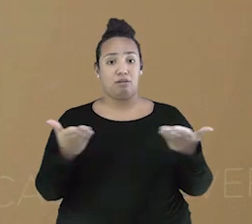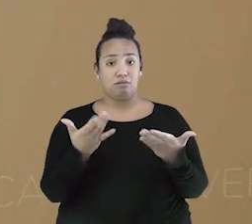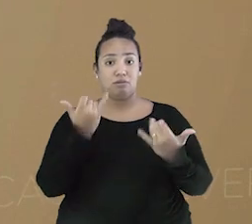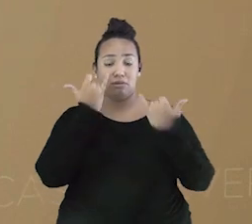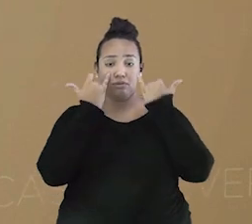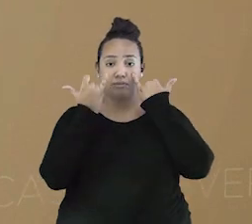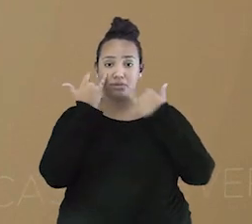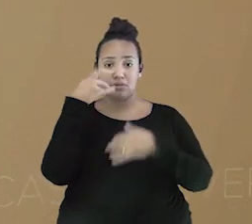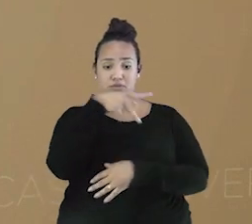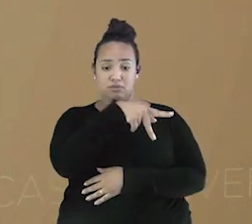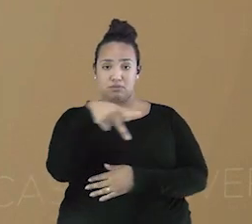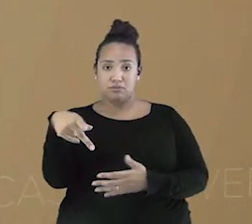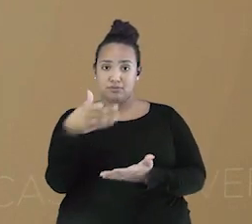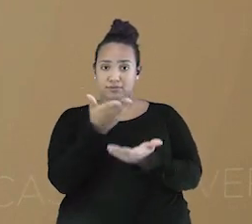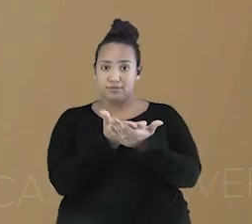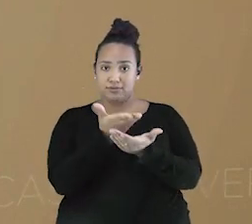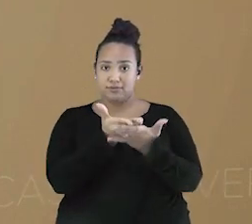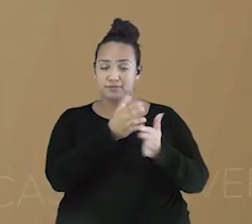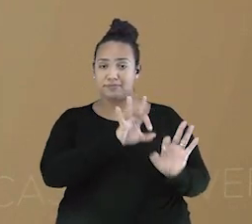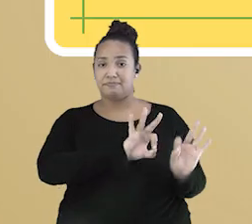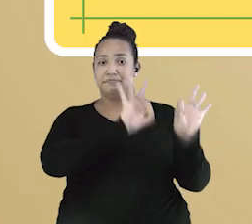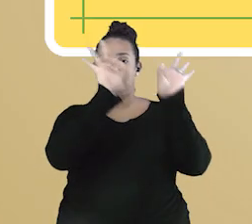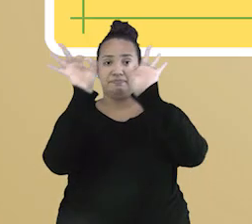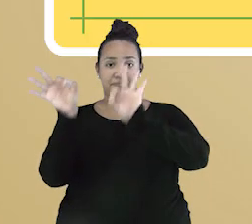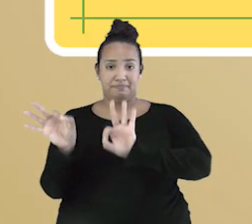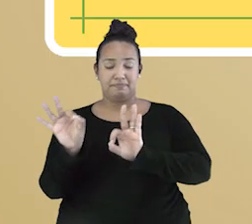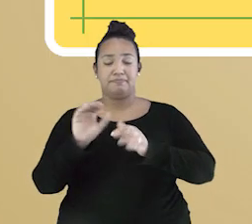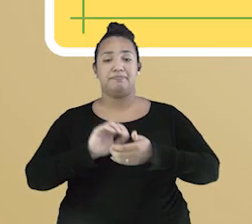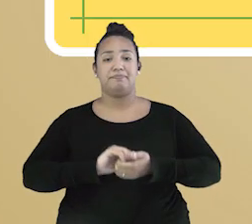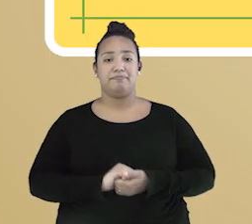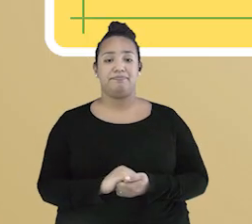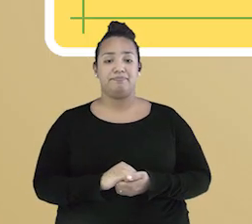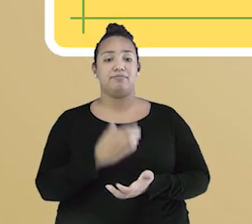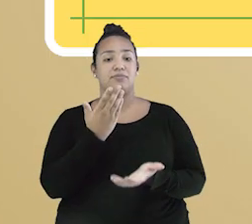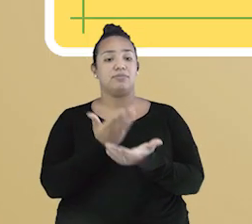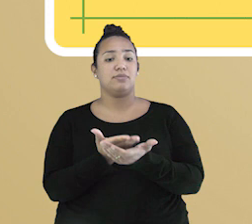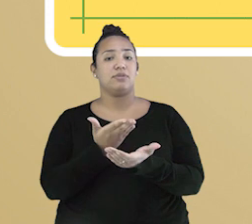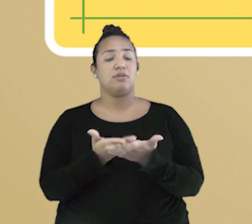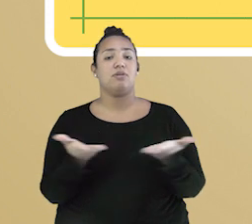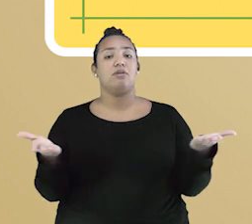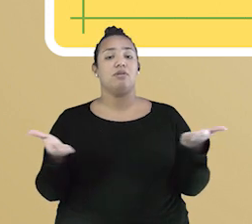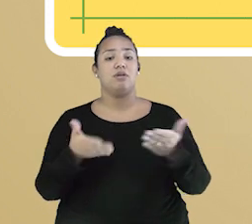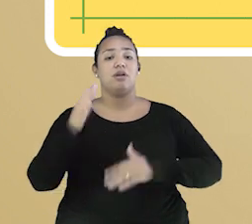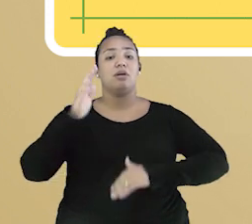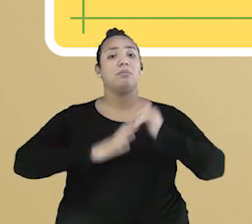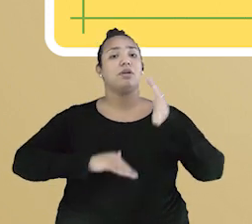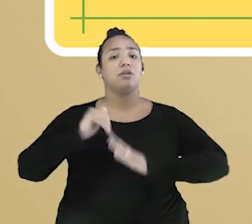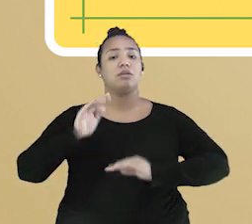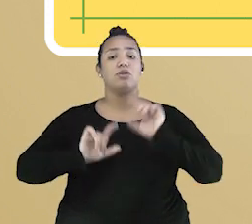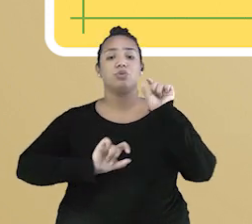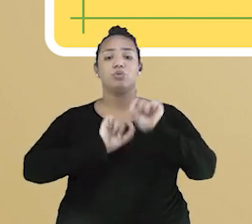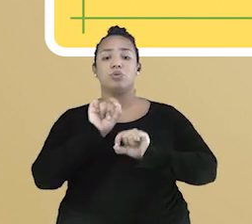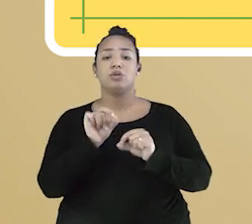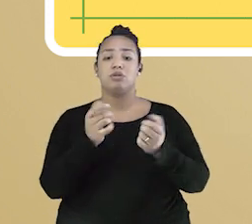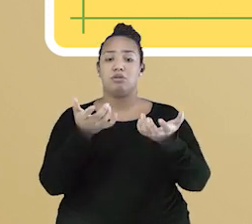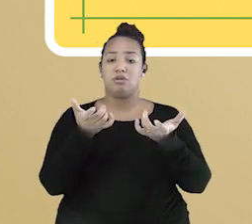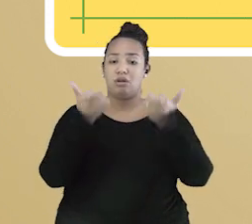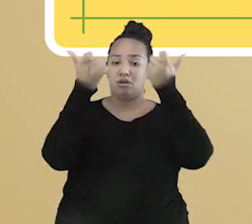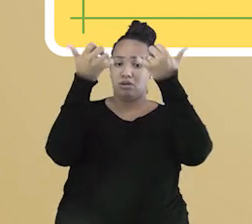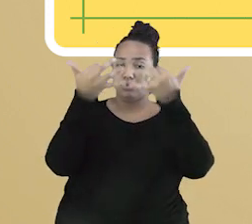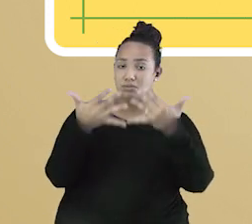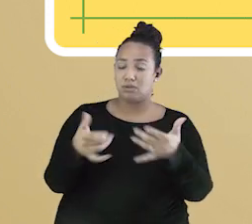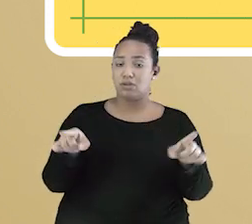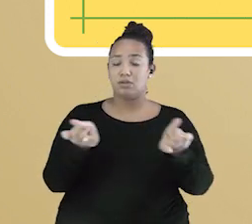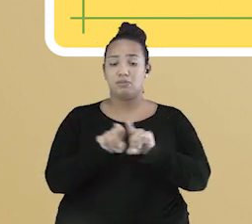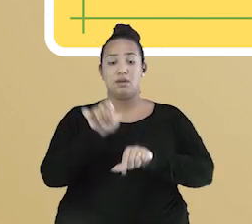os professores e professoras que estão nos acompanhando. Nesta aula, trabalharemos com a habilidade que busca descrever e